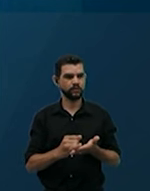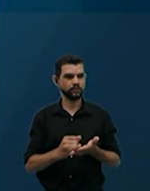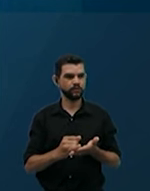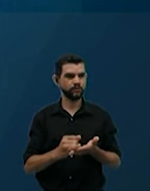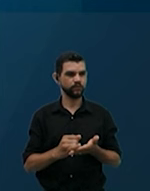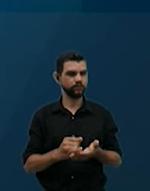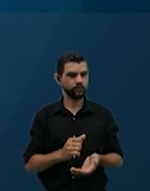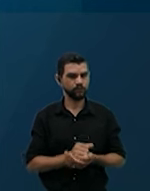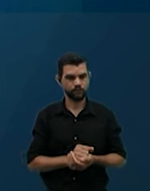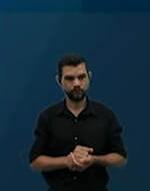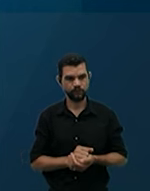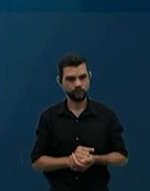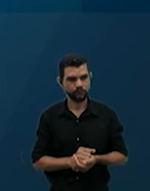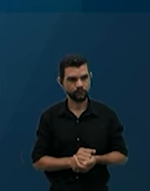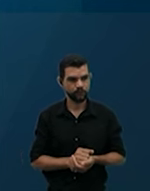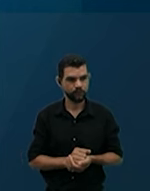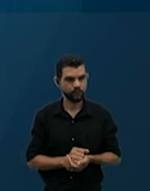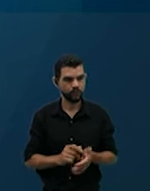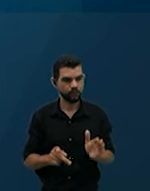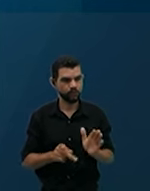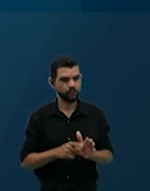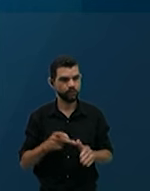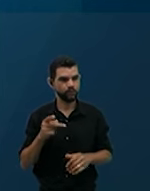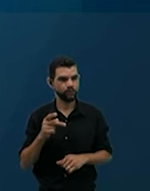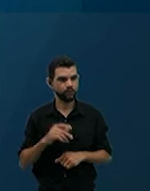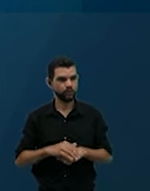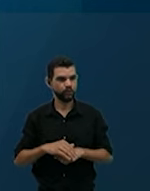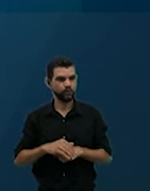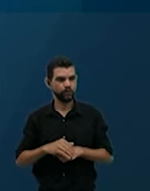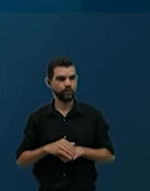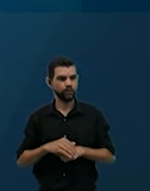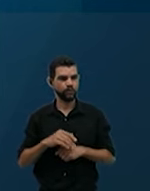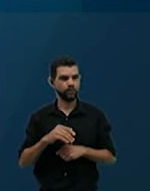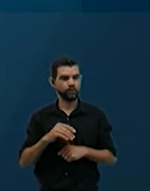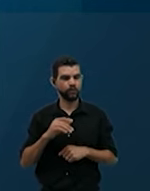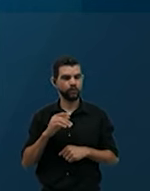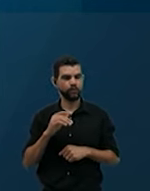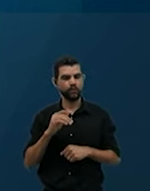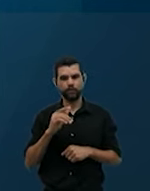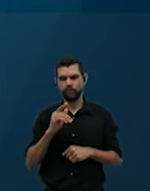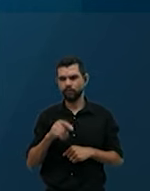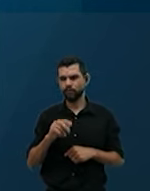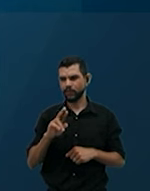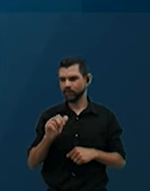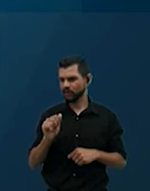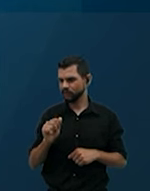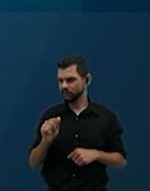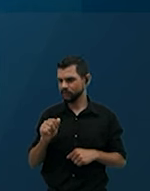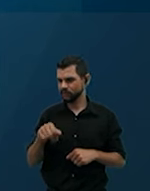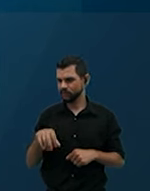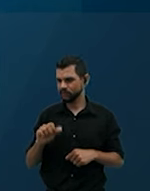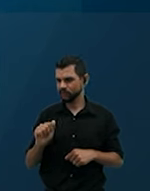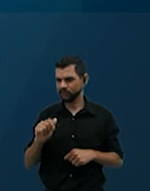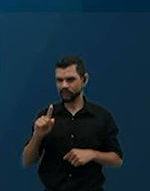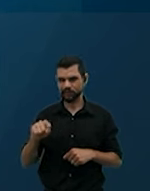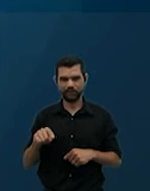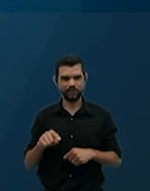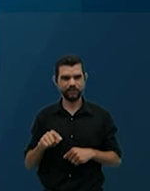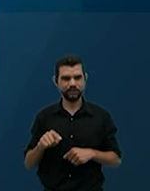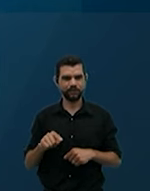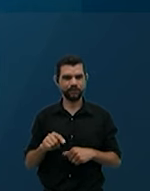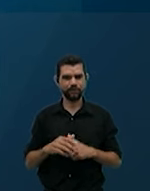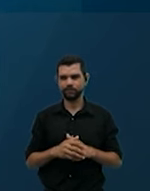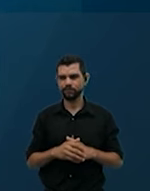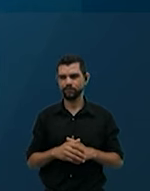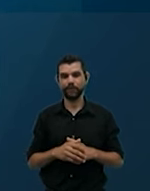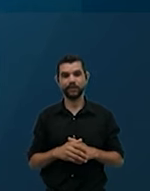2.056.198 Paraná, que está em vista coletiva. Relator ministro Gugel de Faria. E agora nos apresenta voto vista o ministro